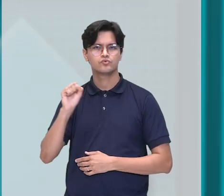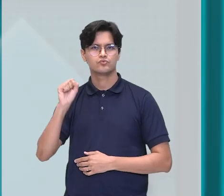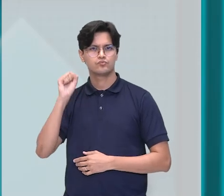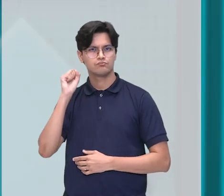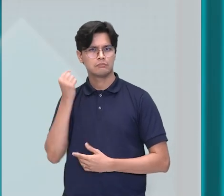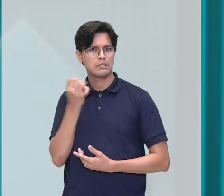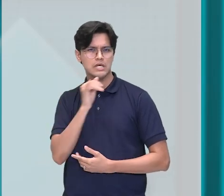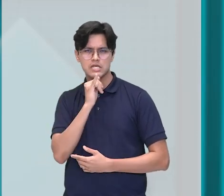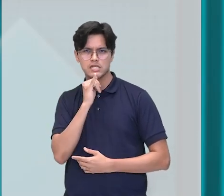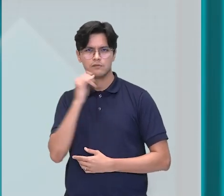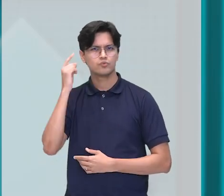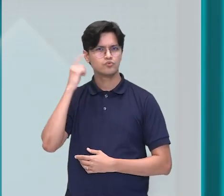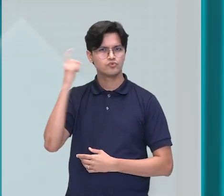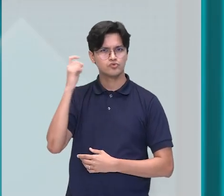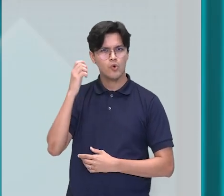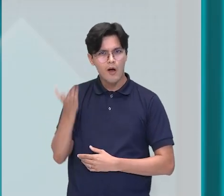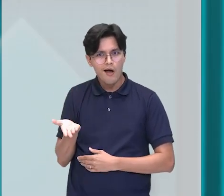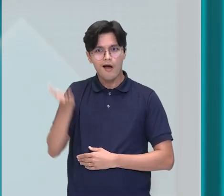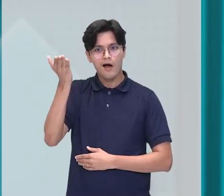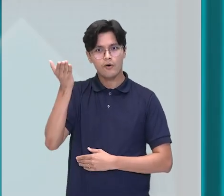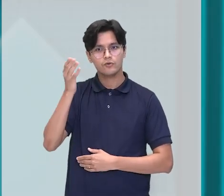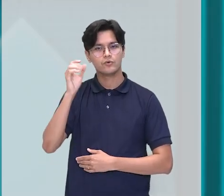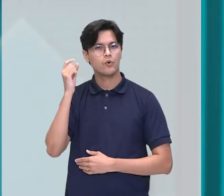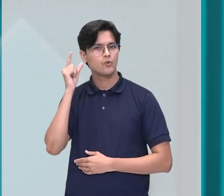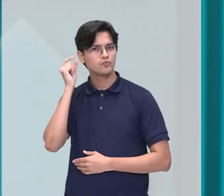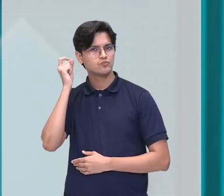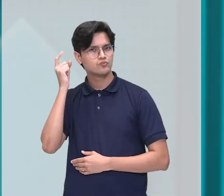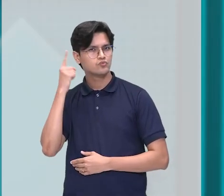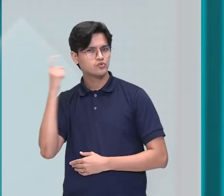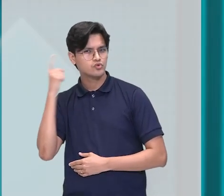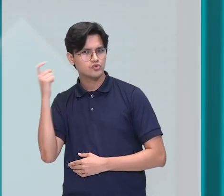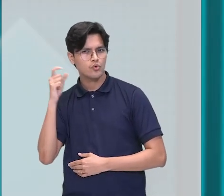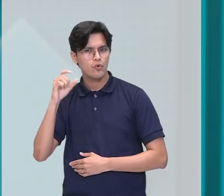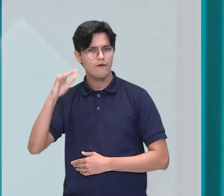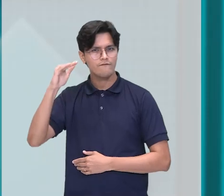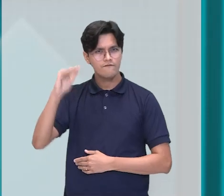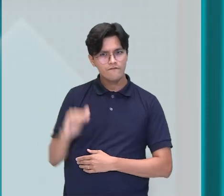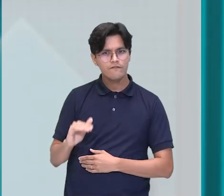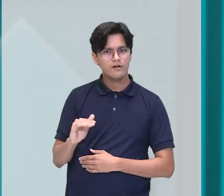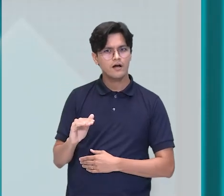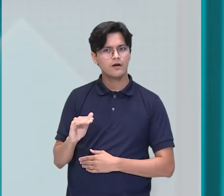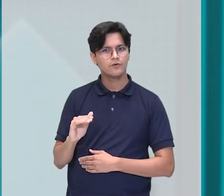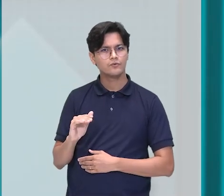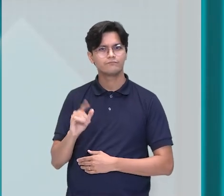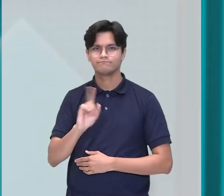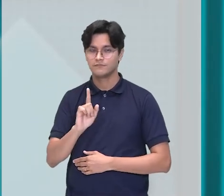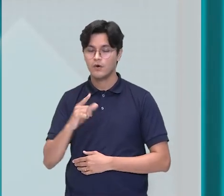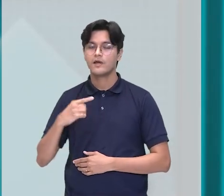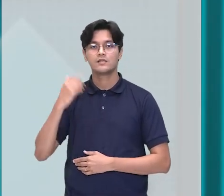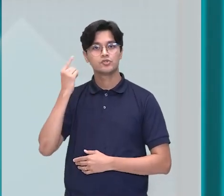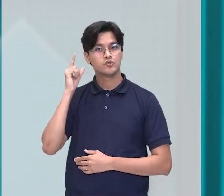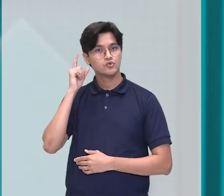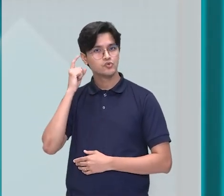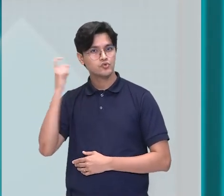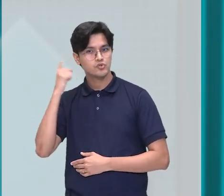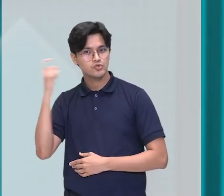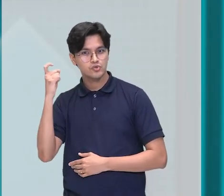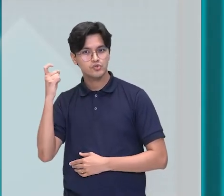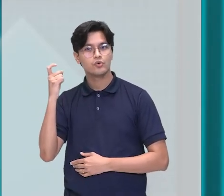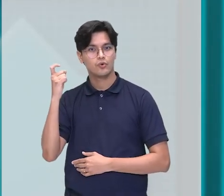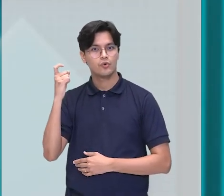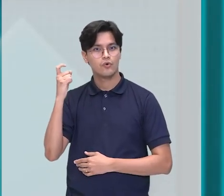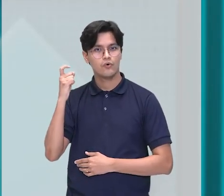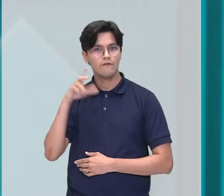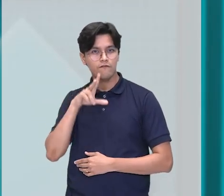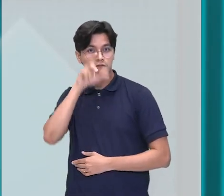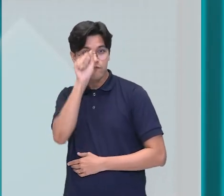Por exemplo, o volume de um som, por exemplo, ou ele está muito forte ou ele está fraco, certo? Não é som alto